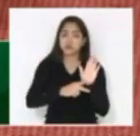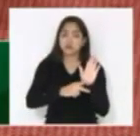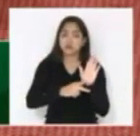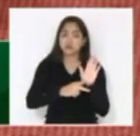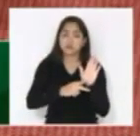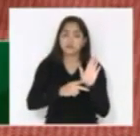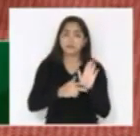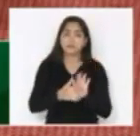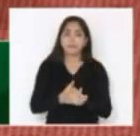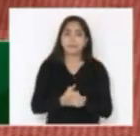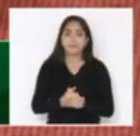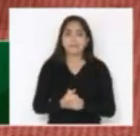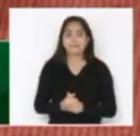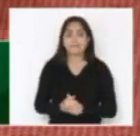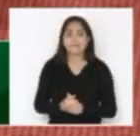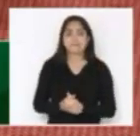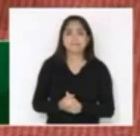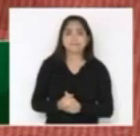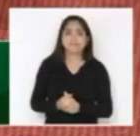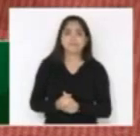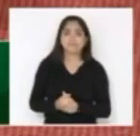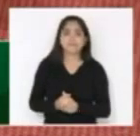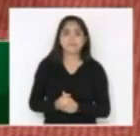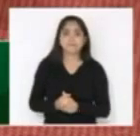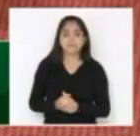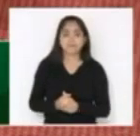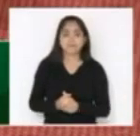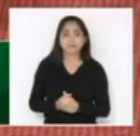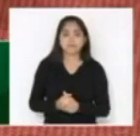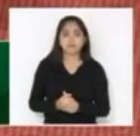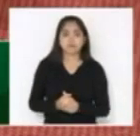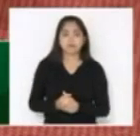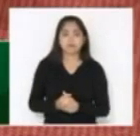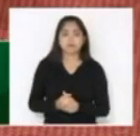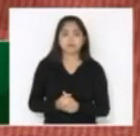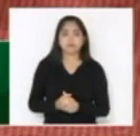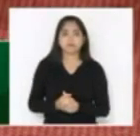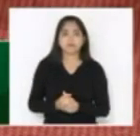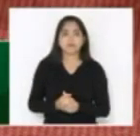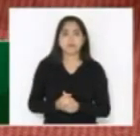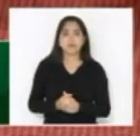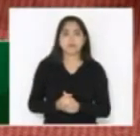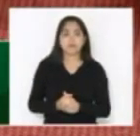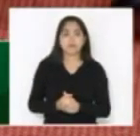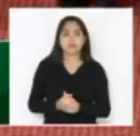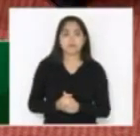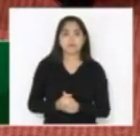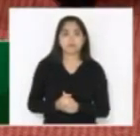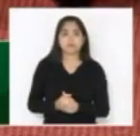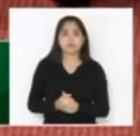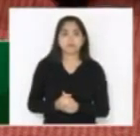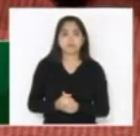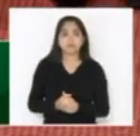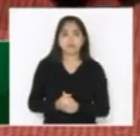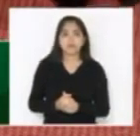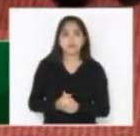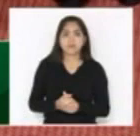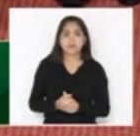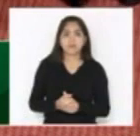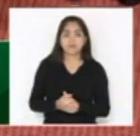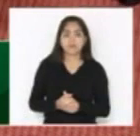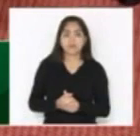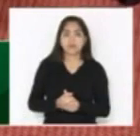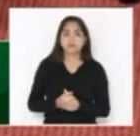minuto, eu peço aqui para concluir a minha fala, depois eu devolvo aqui, né? Mas que 30 segundos, deputado. Se busque